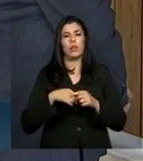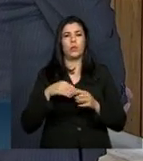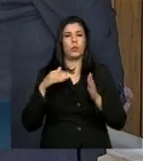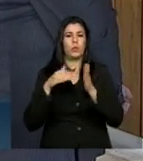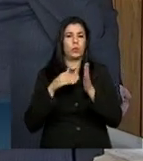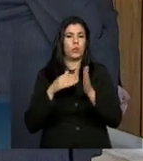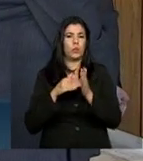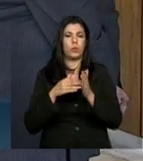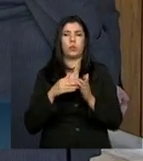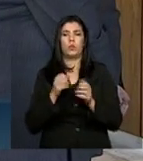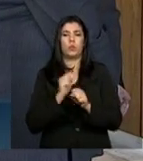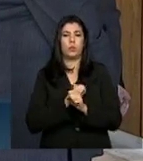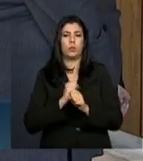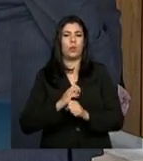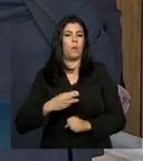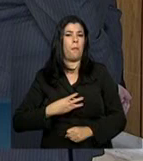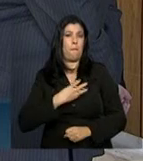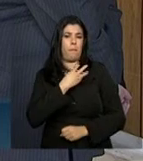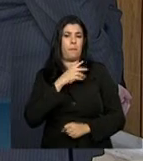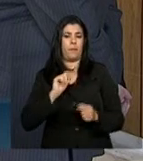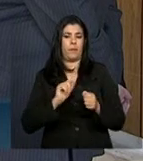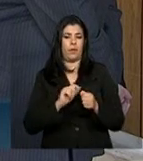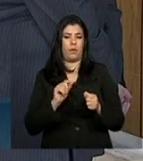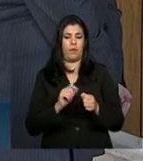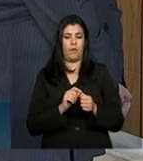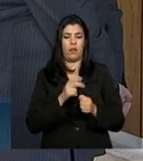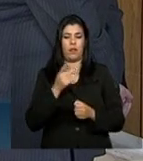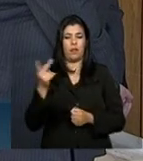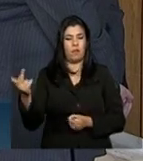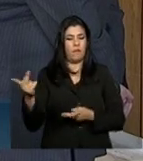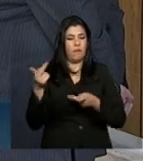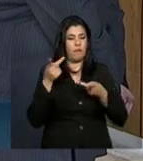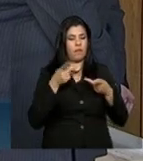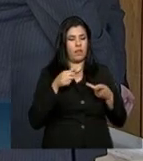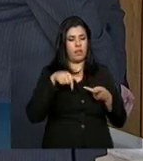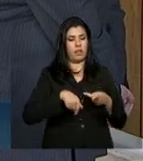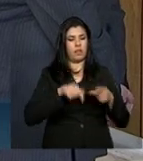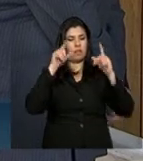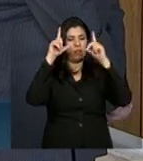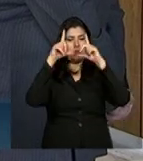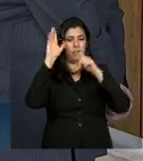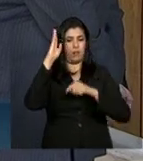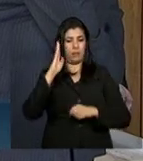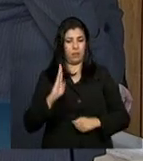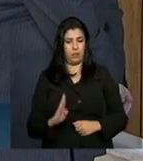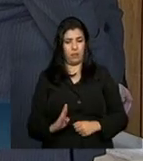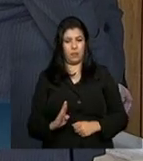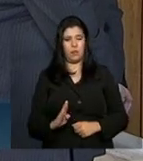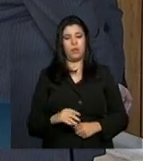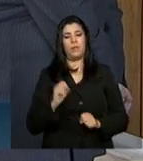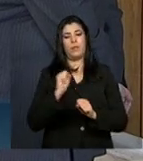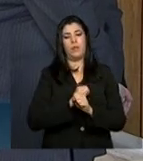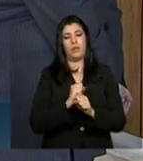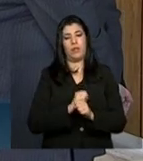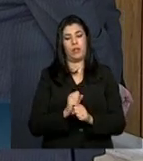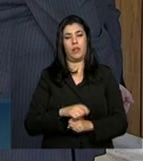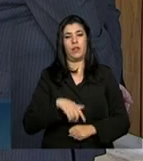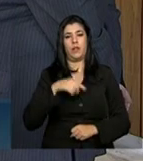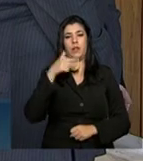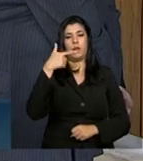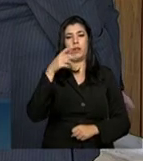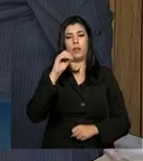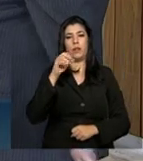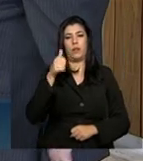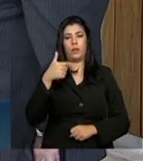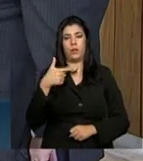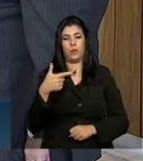ministros da Finlândia têm realizado visitas ao Brasil. Em 2012, por exemplo, o